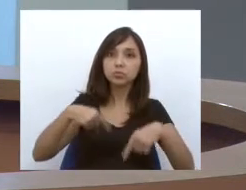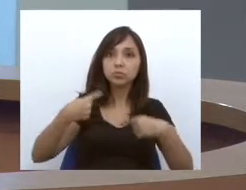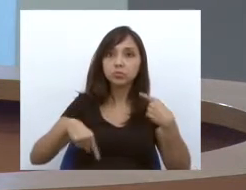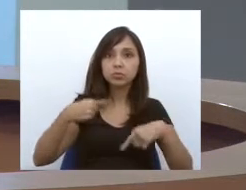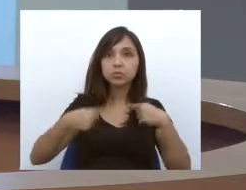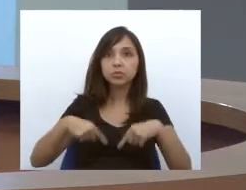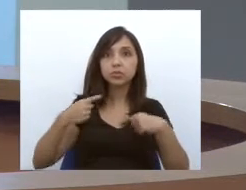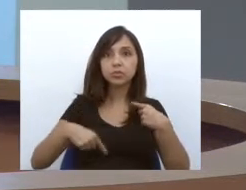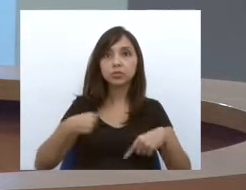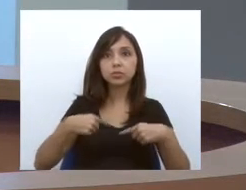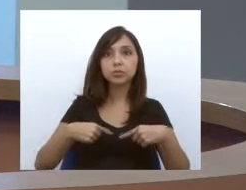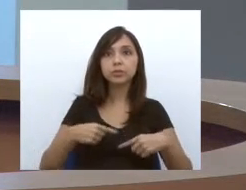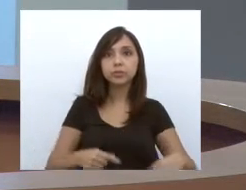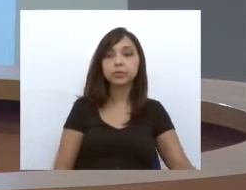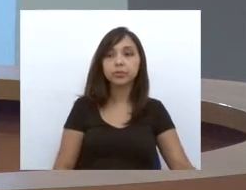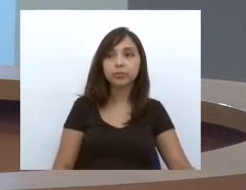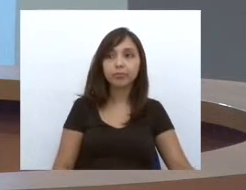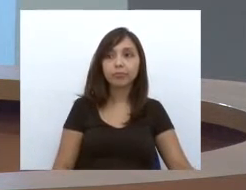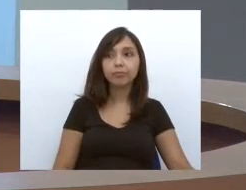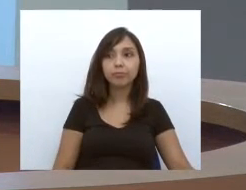o orçamento.